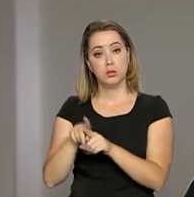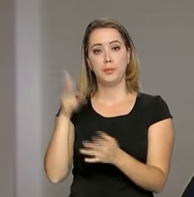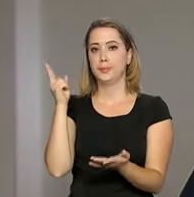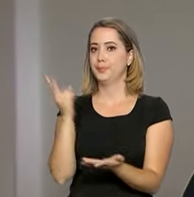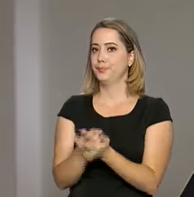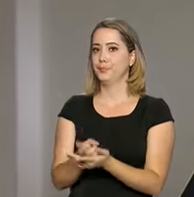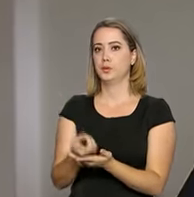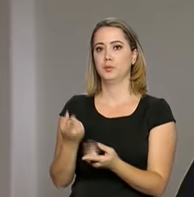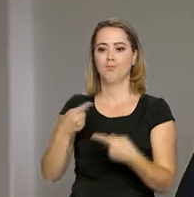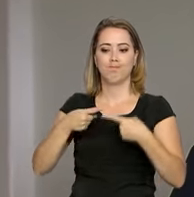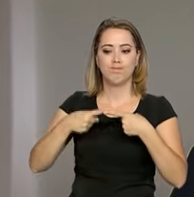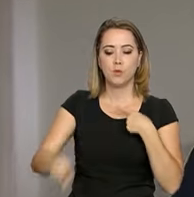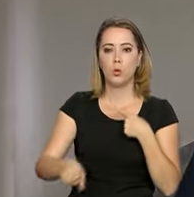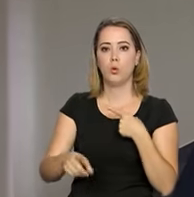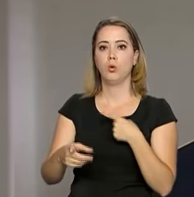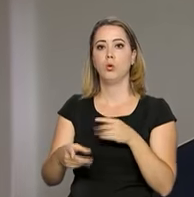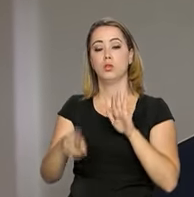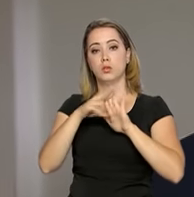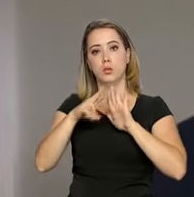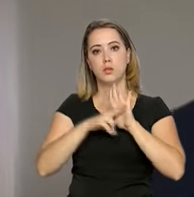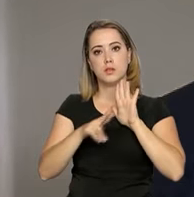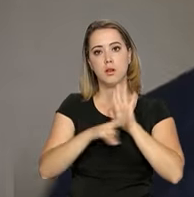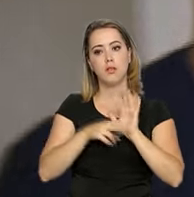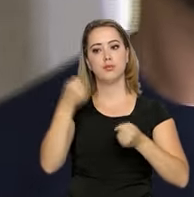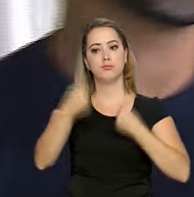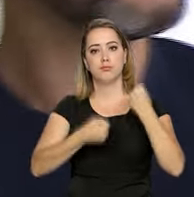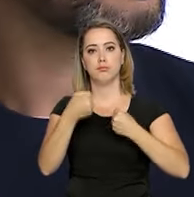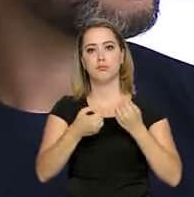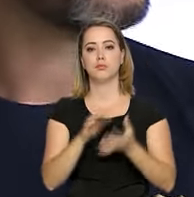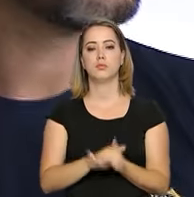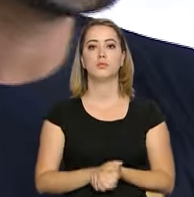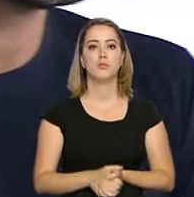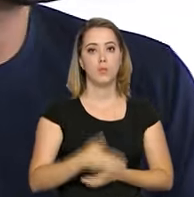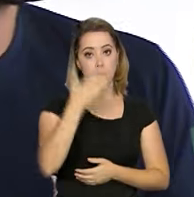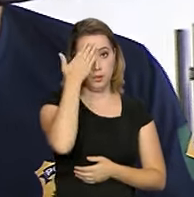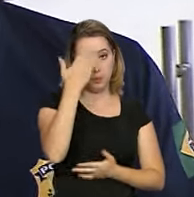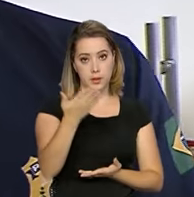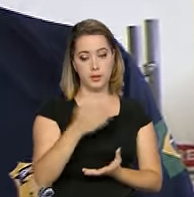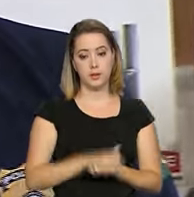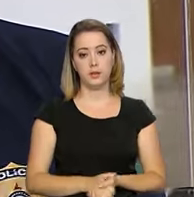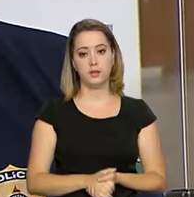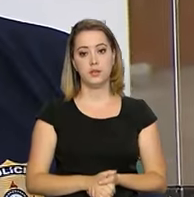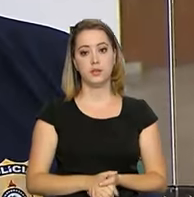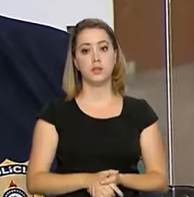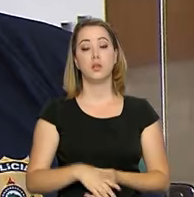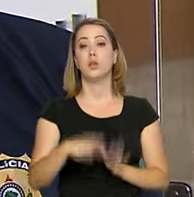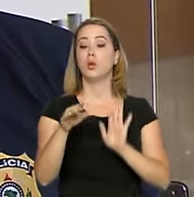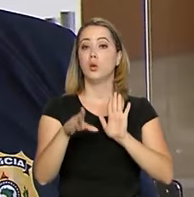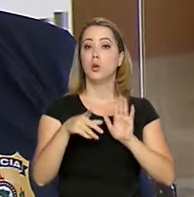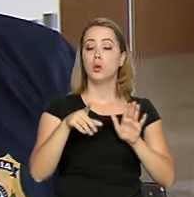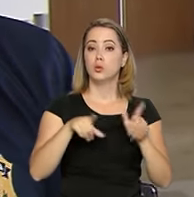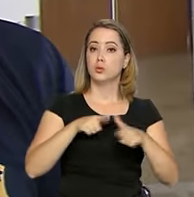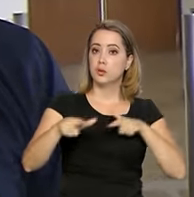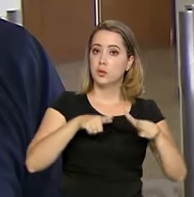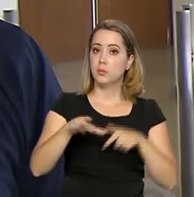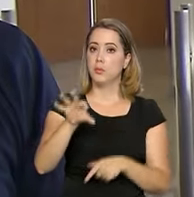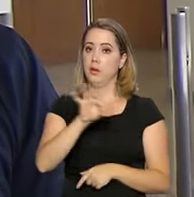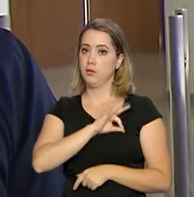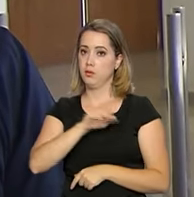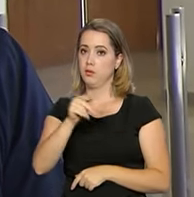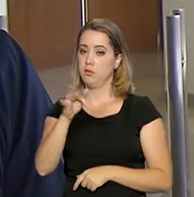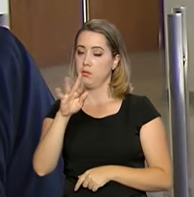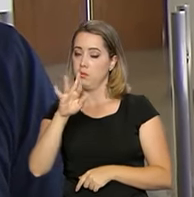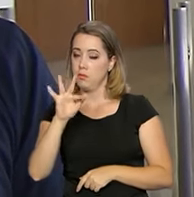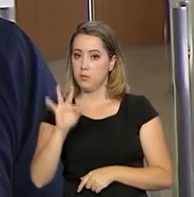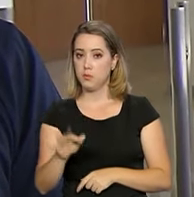desobediência geral as regras de trânsito Obrigado porta-voz Lembrando que a operação rodovida da Polícia Rodoviária Federal Segue até